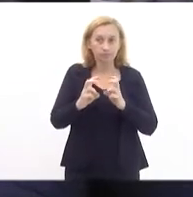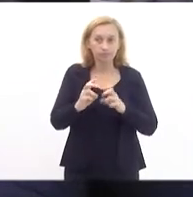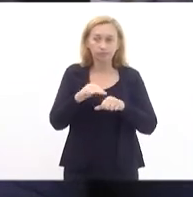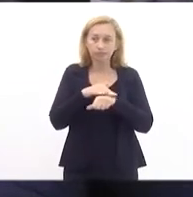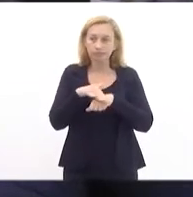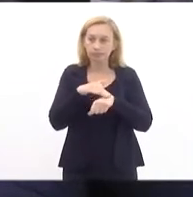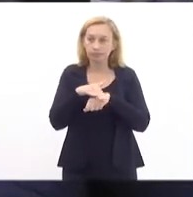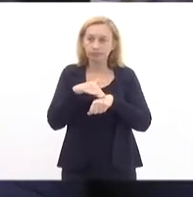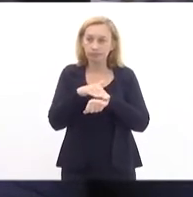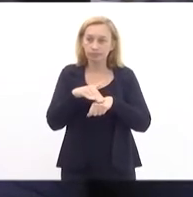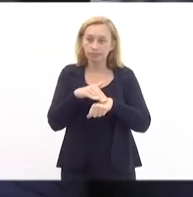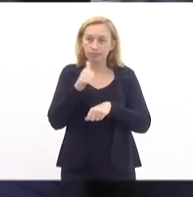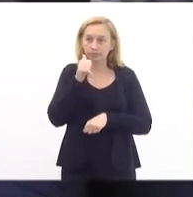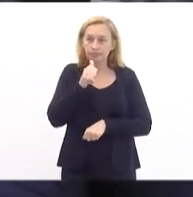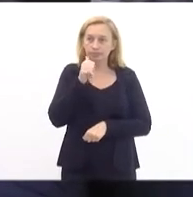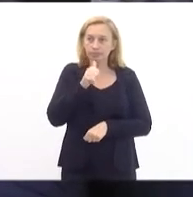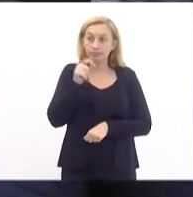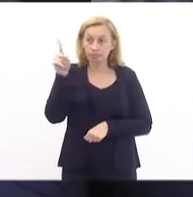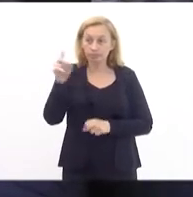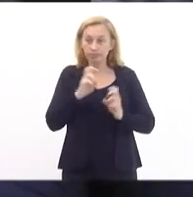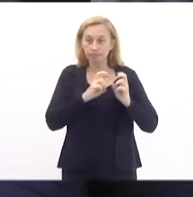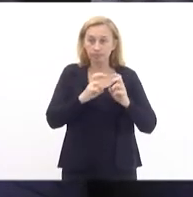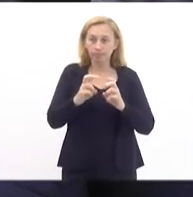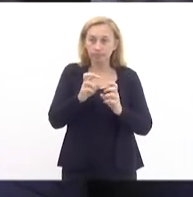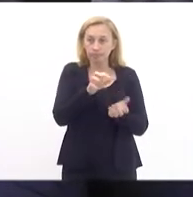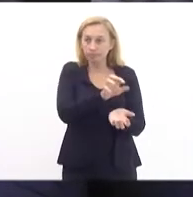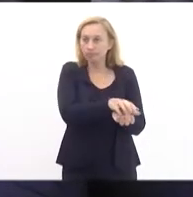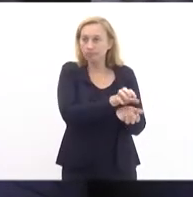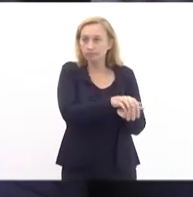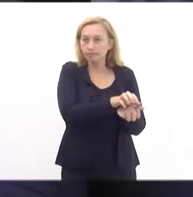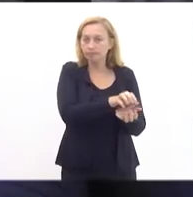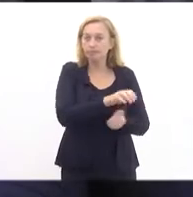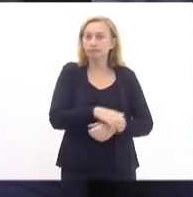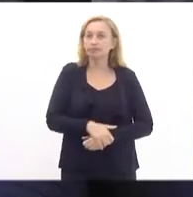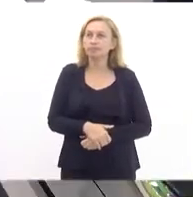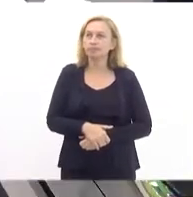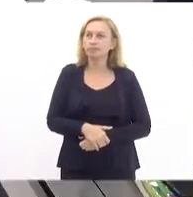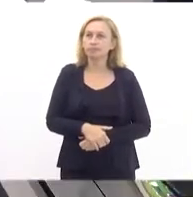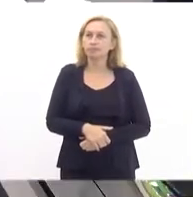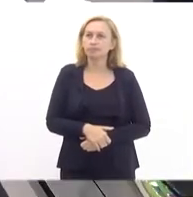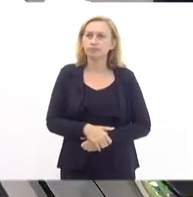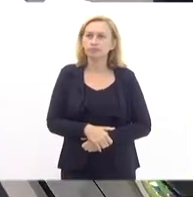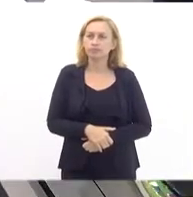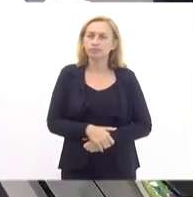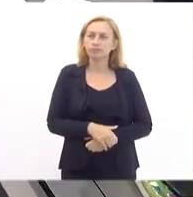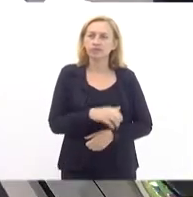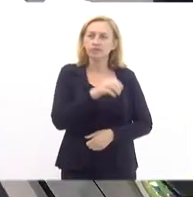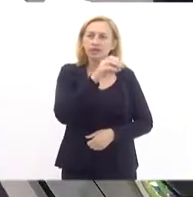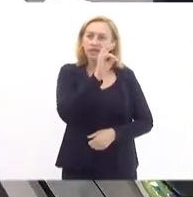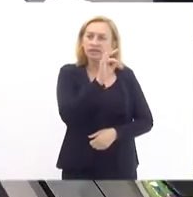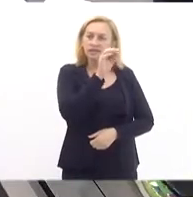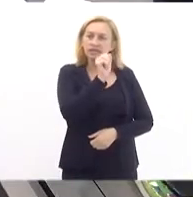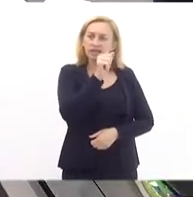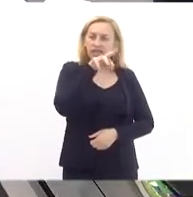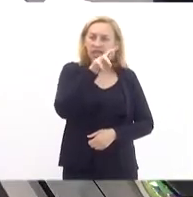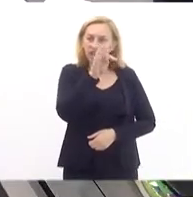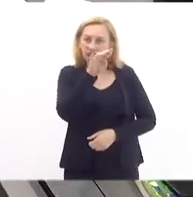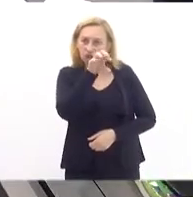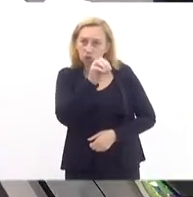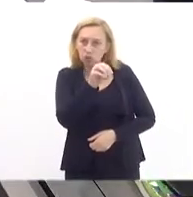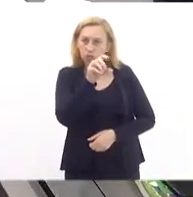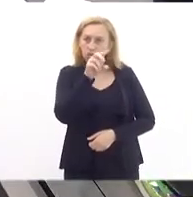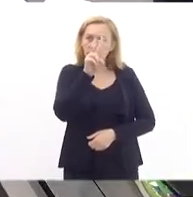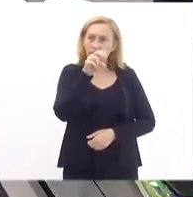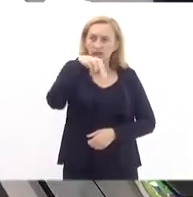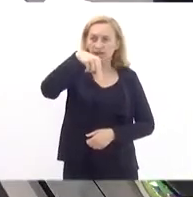conversa com a mulherada lá na estação de Santa Cruz, ela já pega a estação em Tancredo Neves, uma estação depois, que